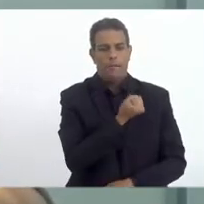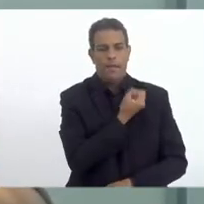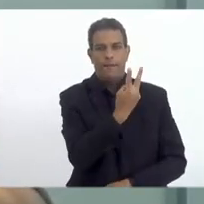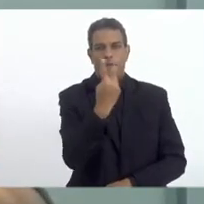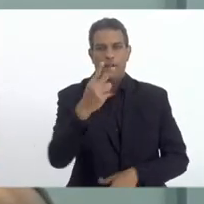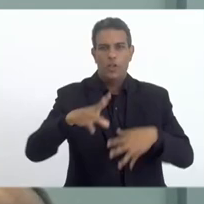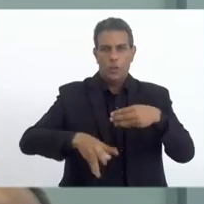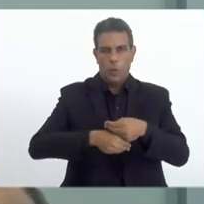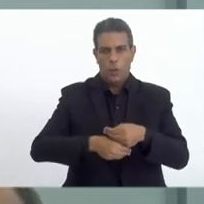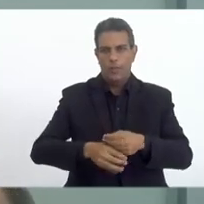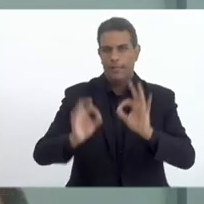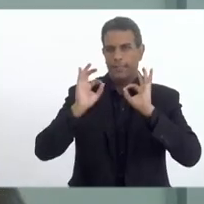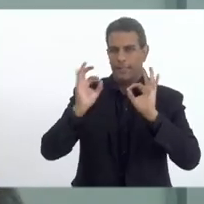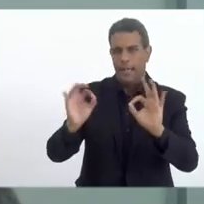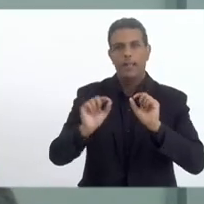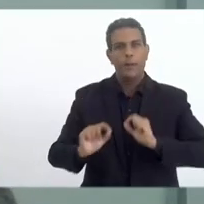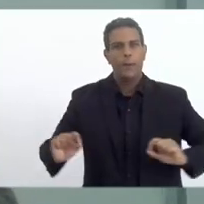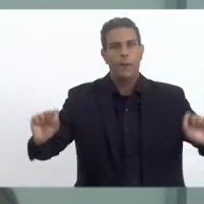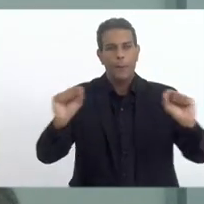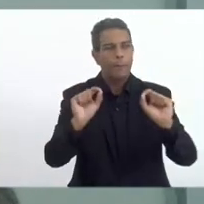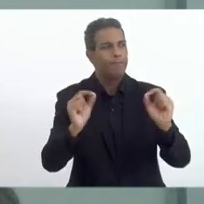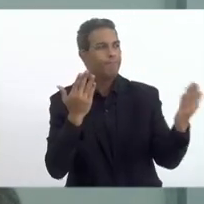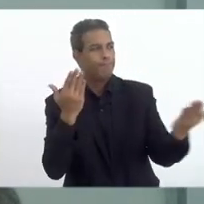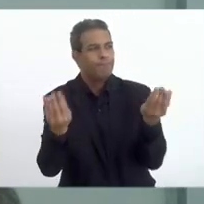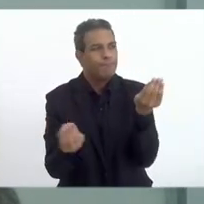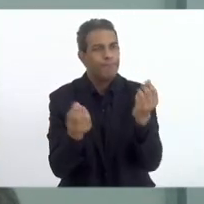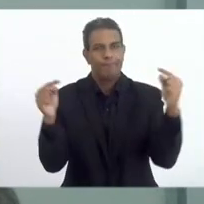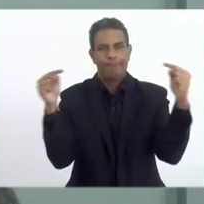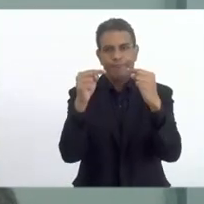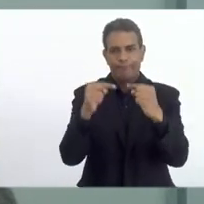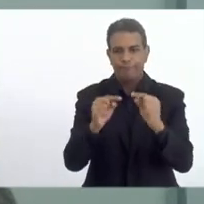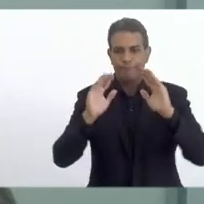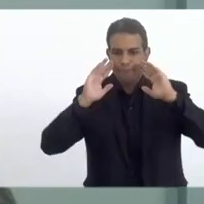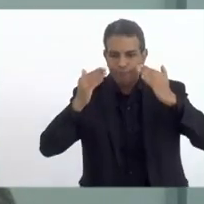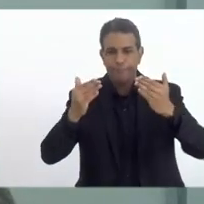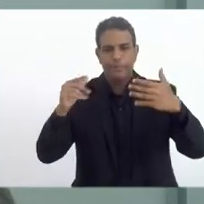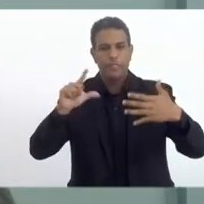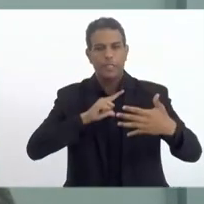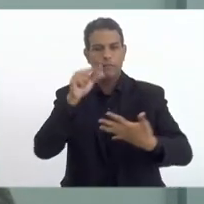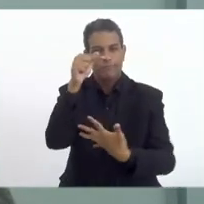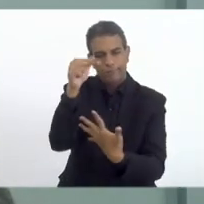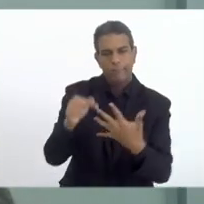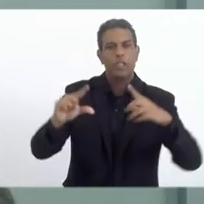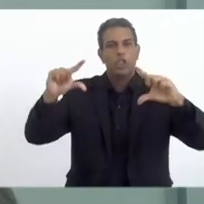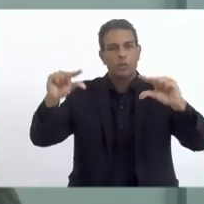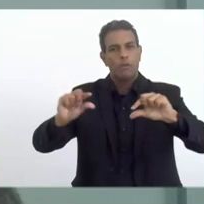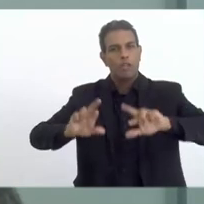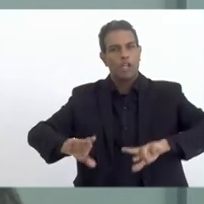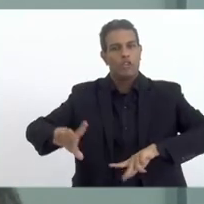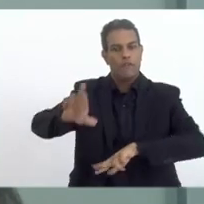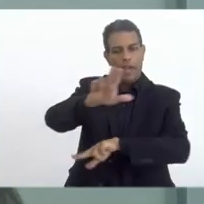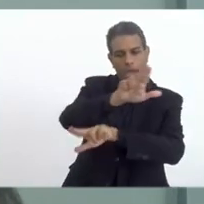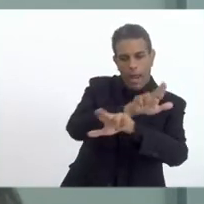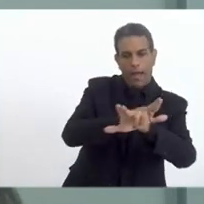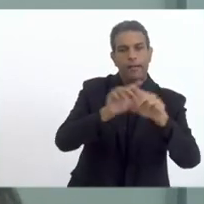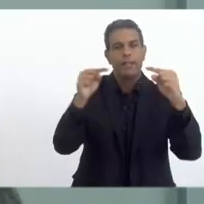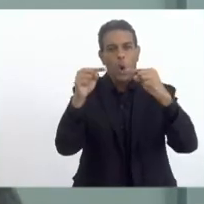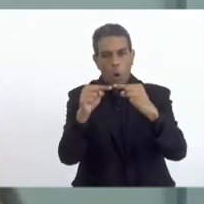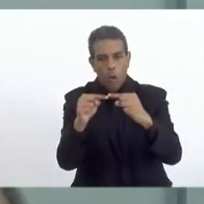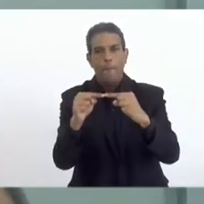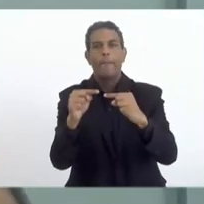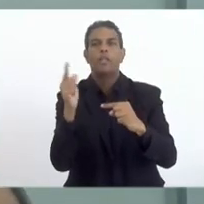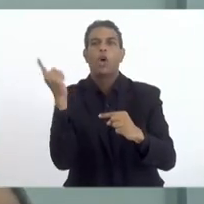22. 2-2. Isso, porque principalmente até para focar na parte que a gente tem que tentar 22. Diminuir essa diferença